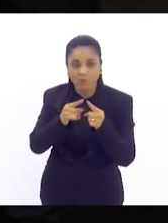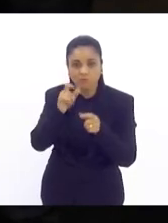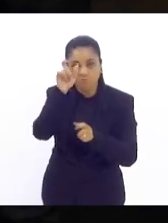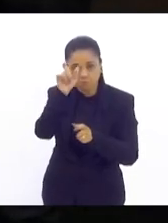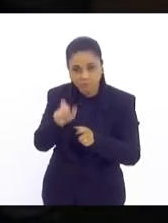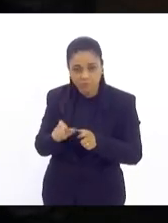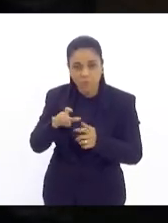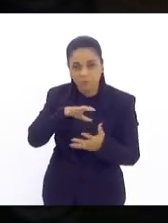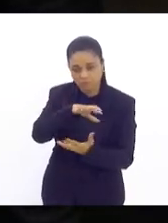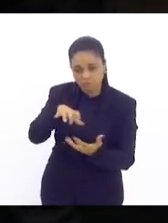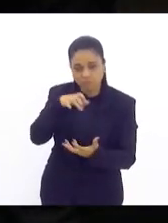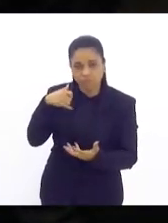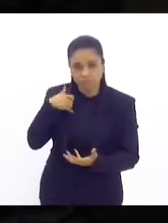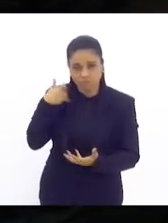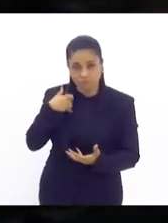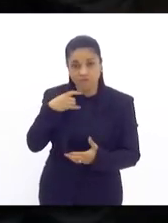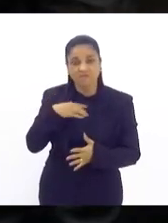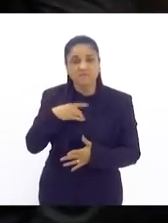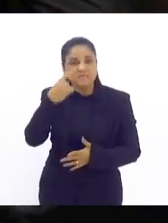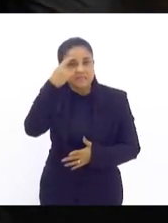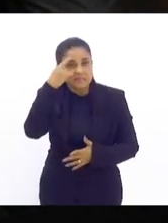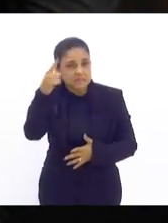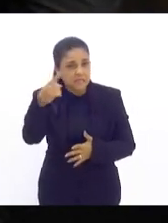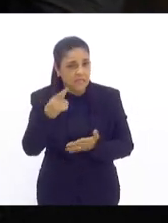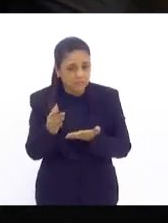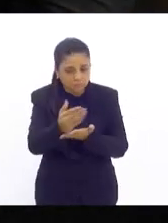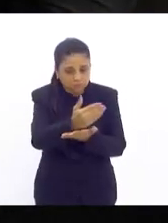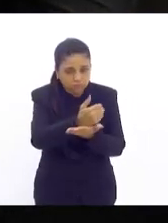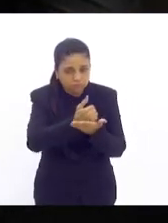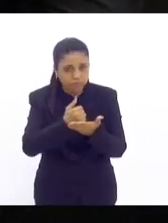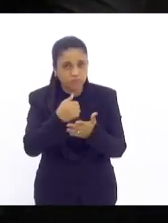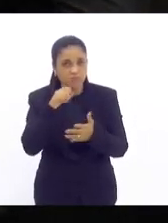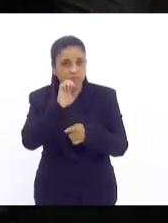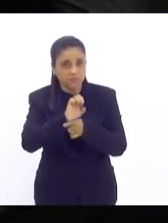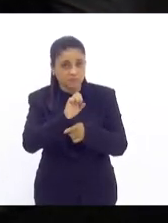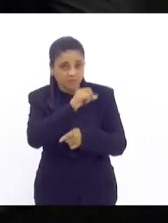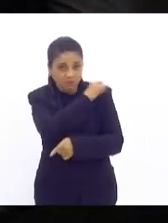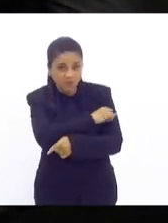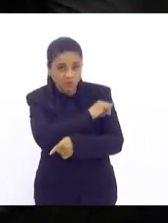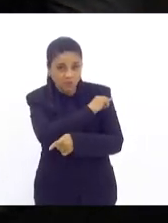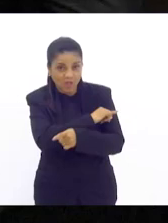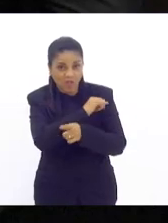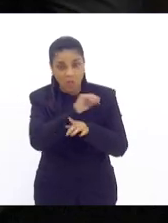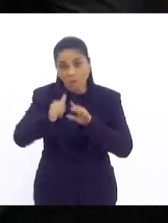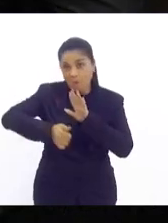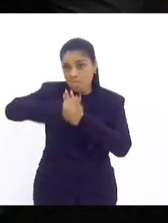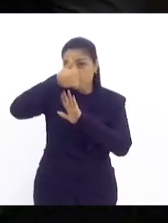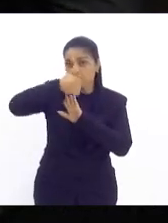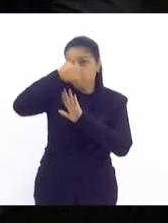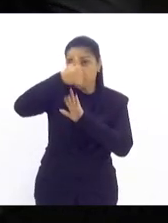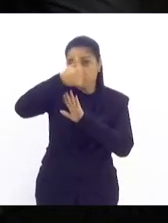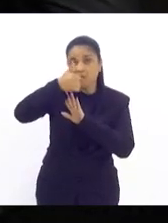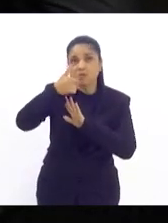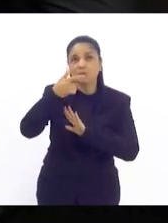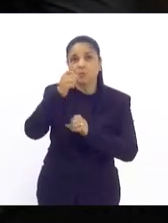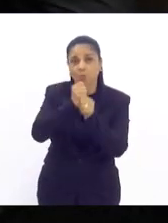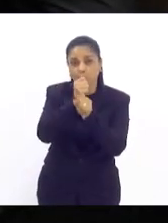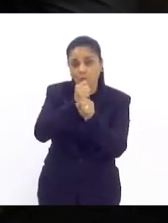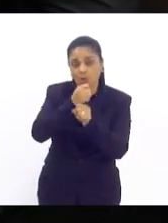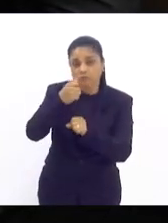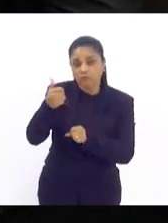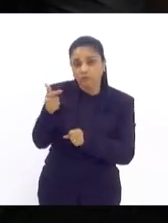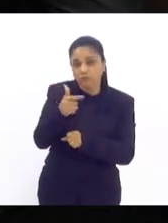uma ideia o estado do Rio de Janeiro liderou o ranking em 2022 de